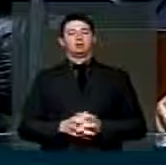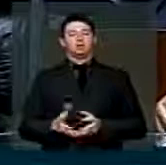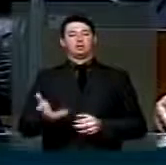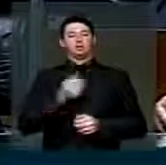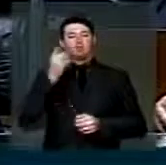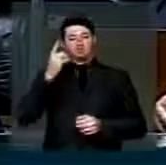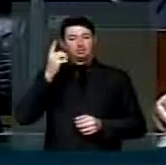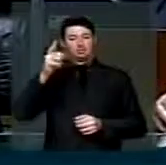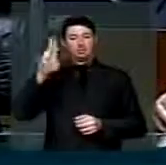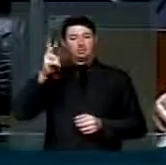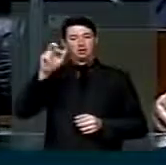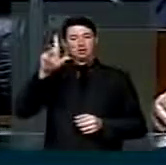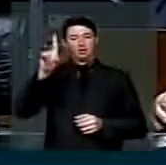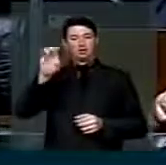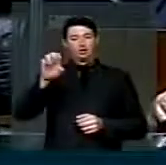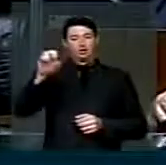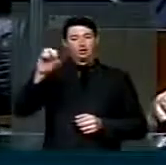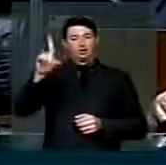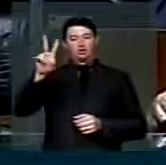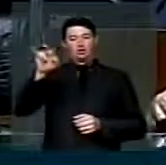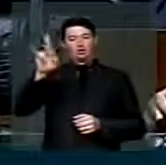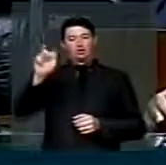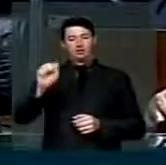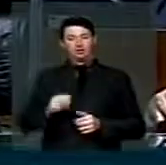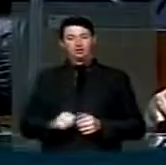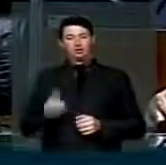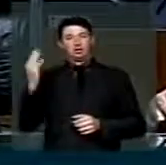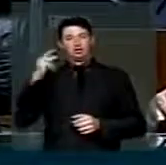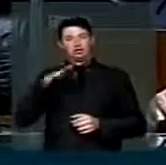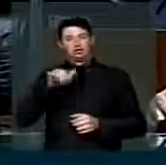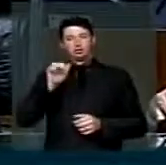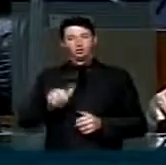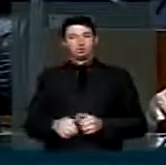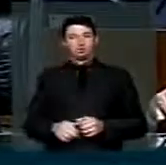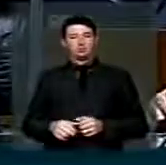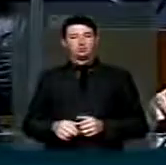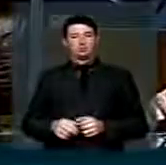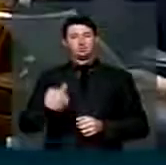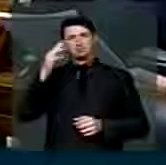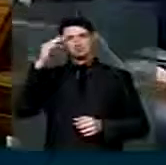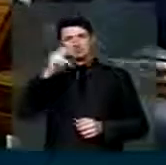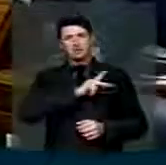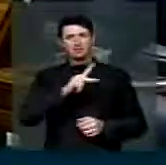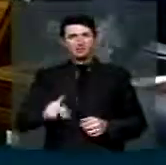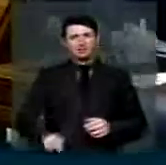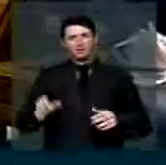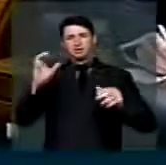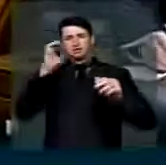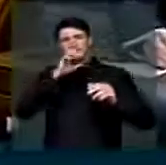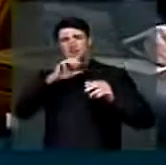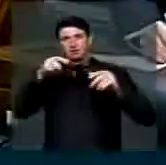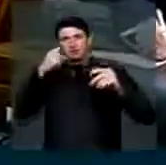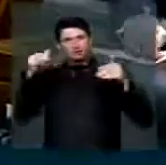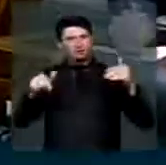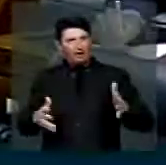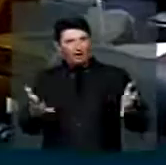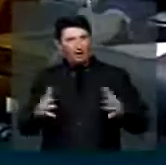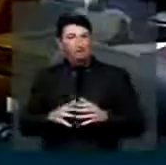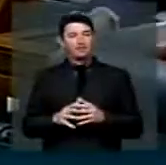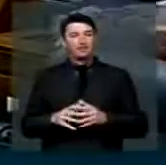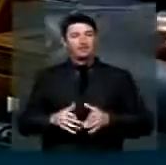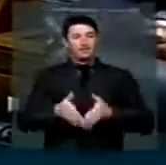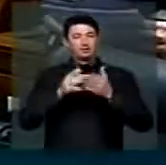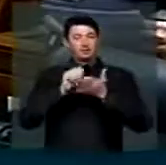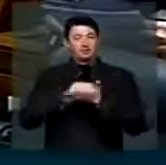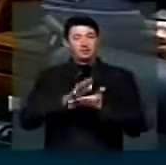Augusto deputado Haroldo de Oliveira, anteriormente chamado. Obrigado, presidente. Quero fazer um rápido registro e pedir para